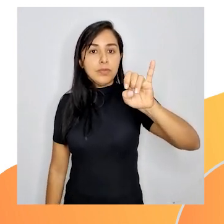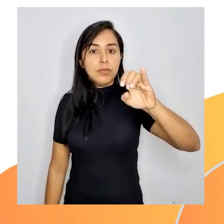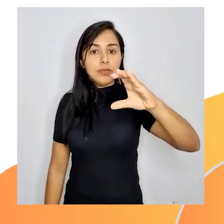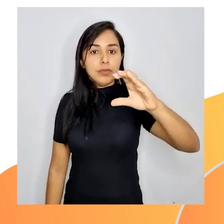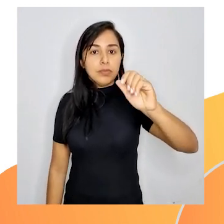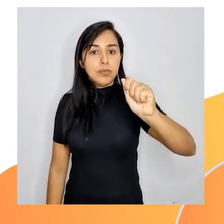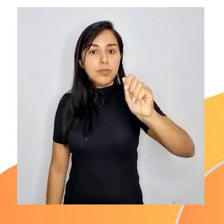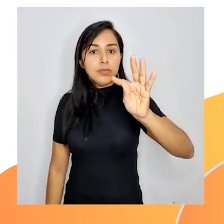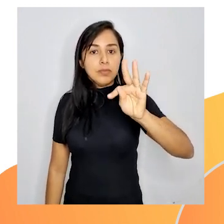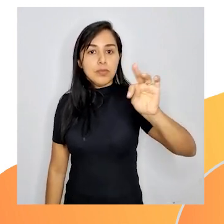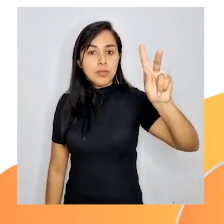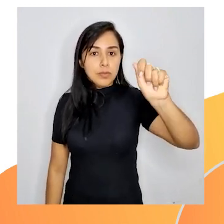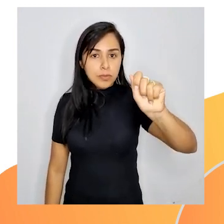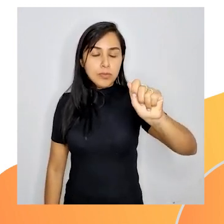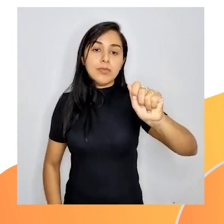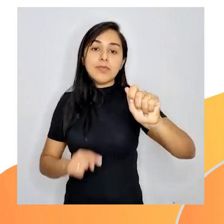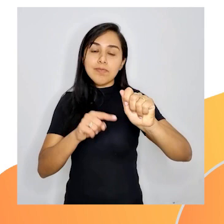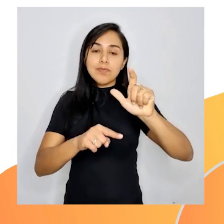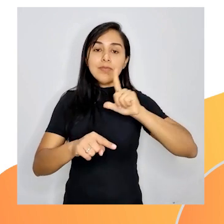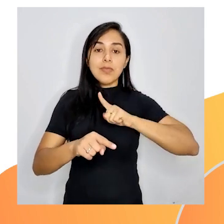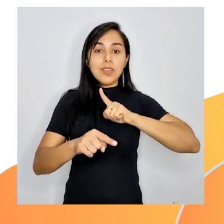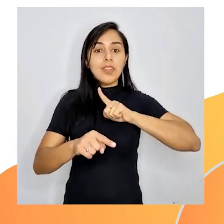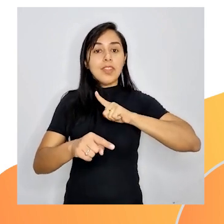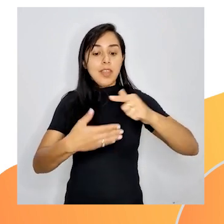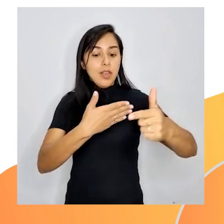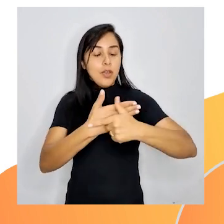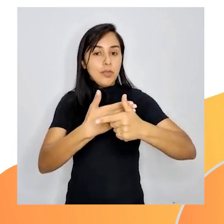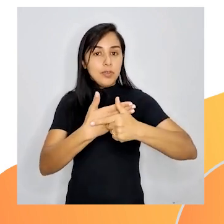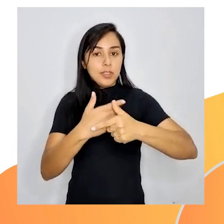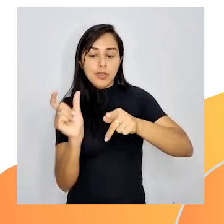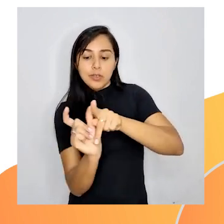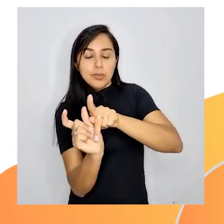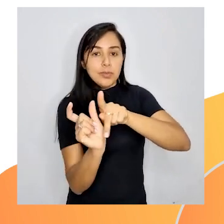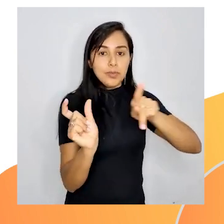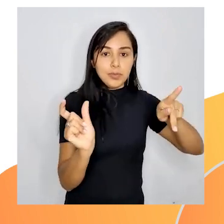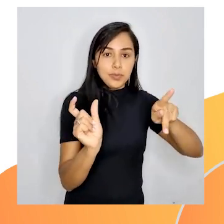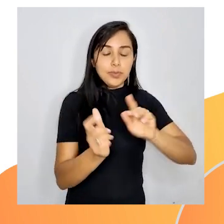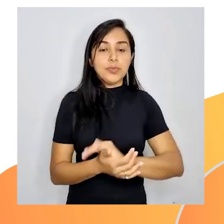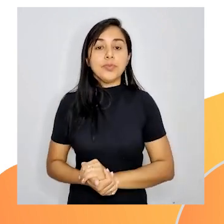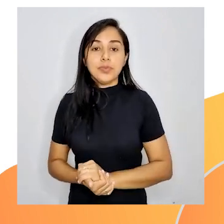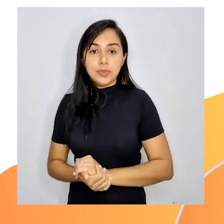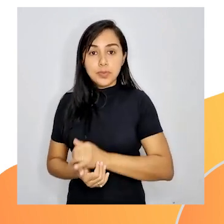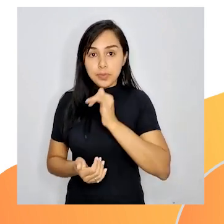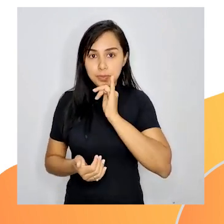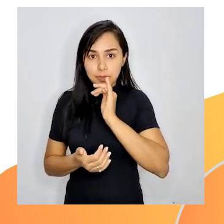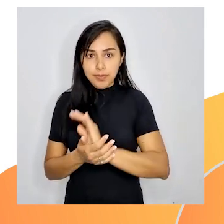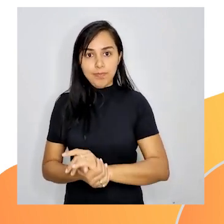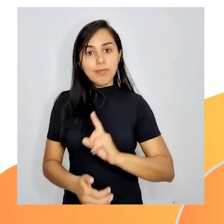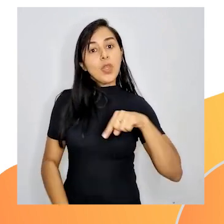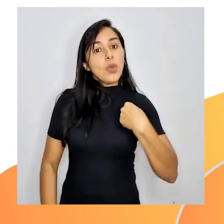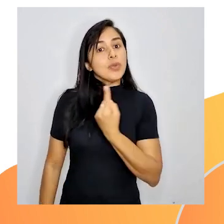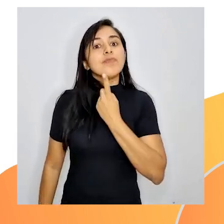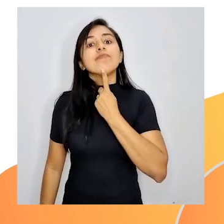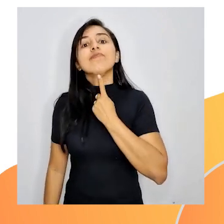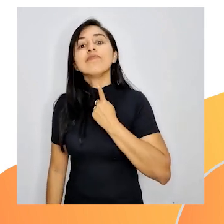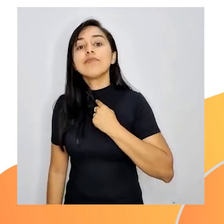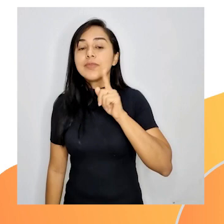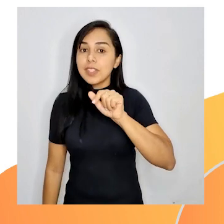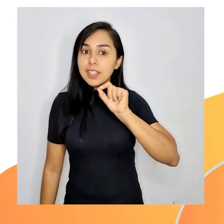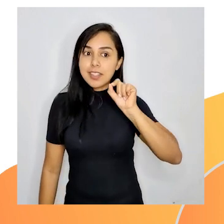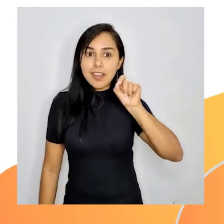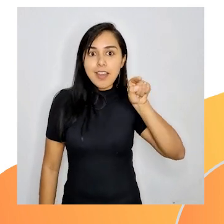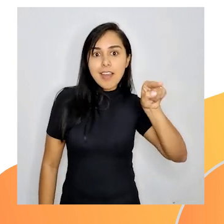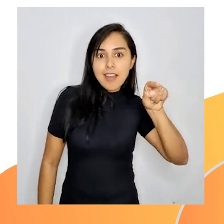oração principal. Vejamos o exemplo. Nosso desejo é que ela vença o campeonato. Nosso